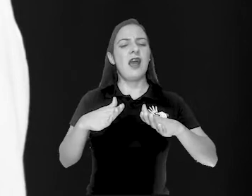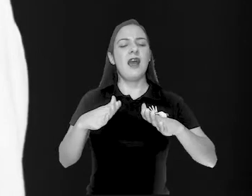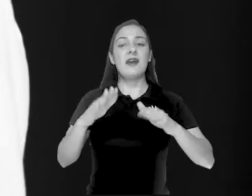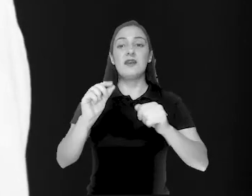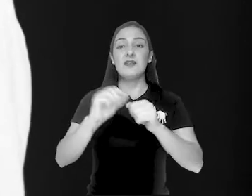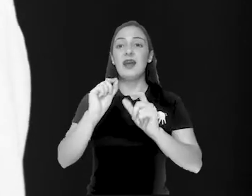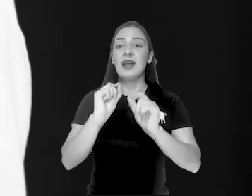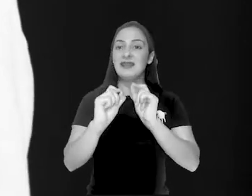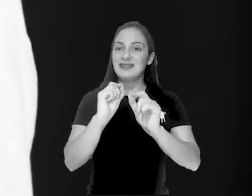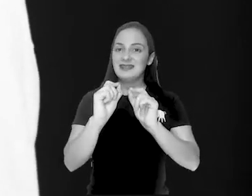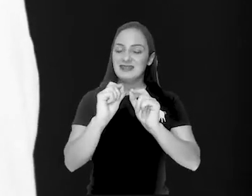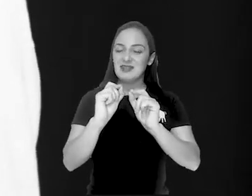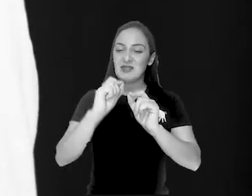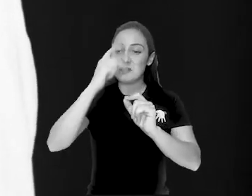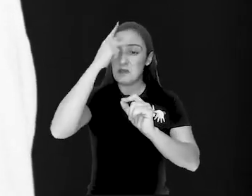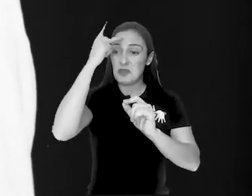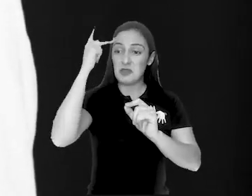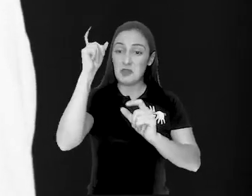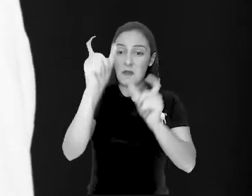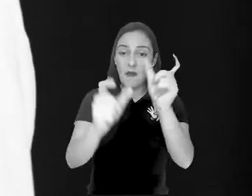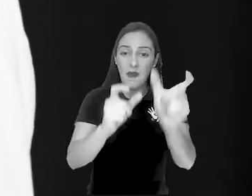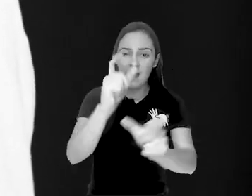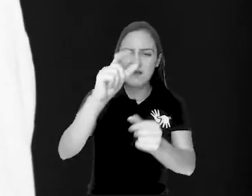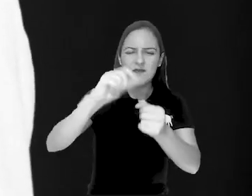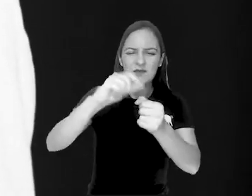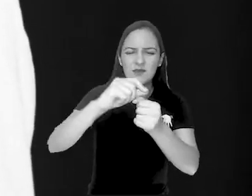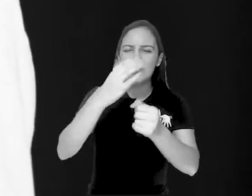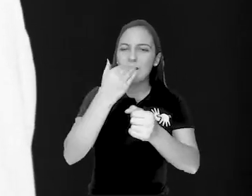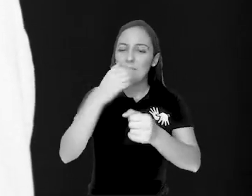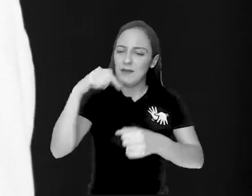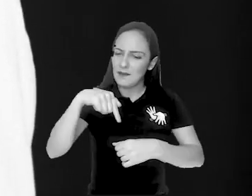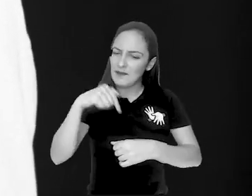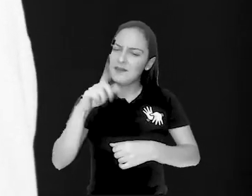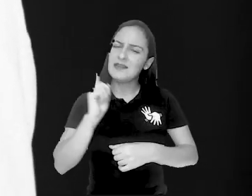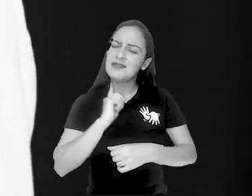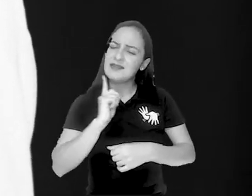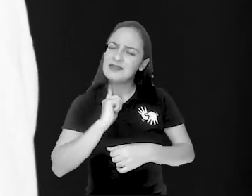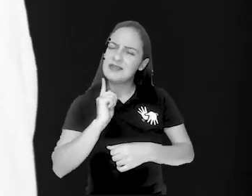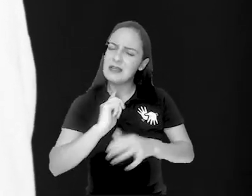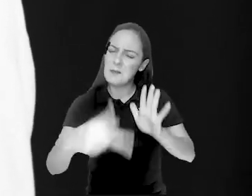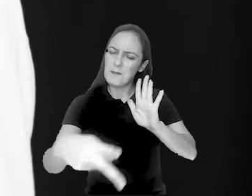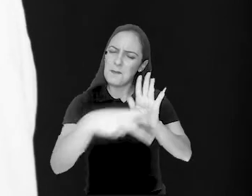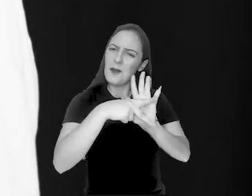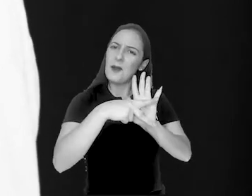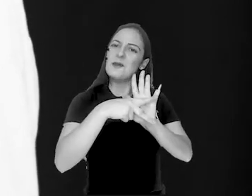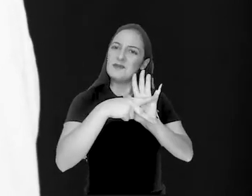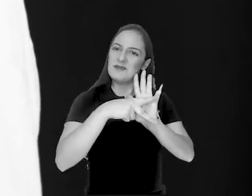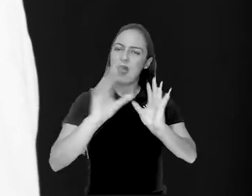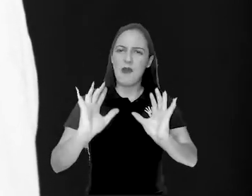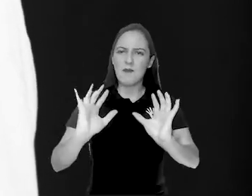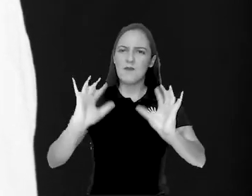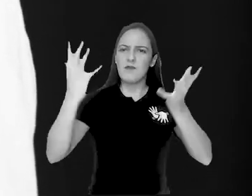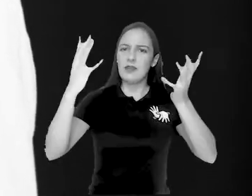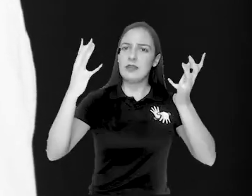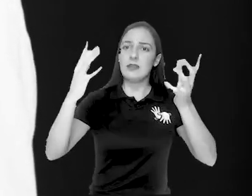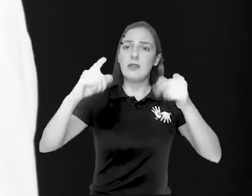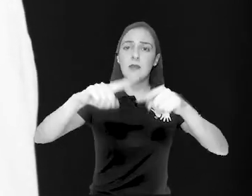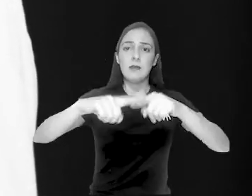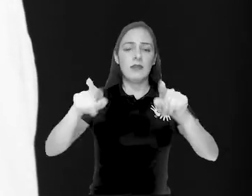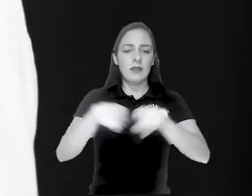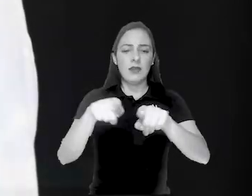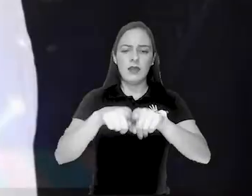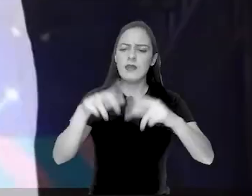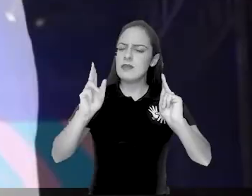fazer isso com que as pessoas façam as comidas mineiras durante o festival e mesmo durante o ano após